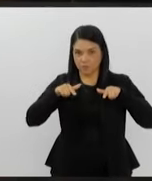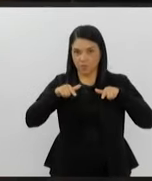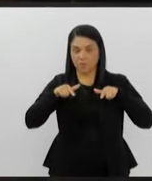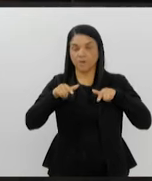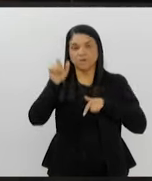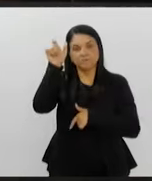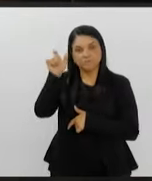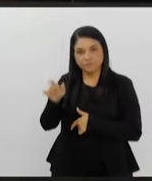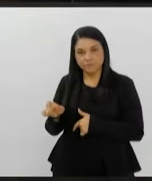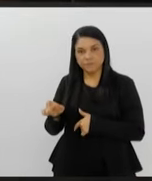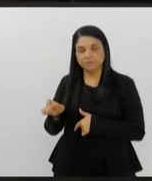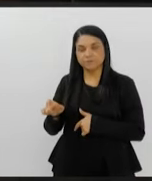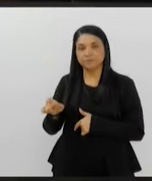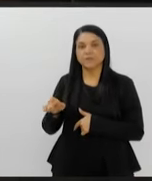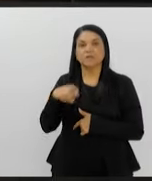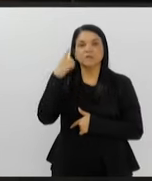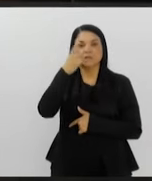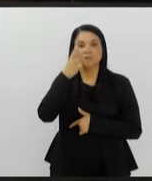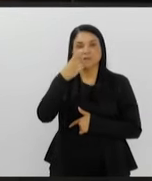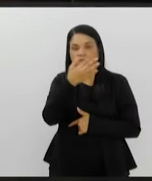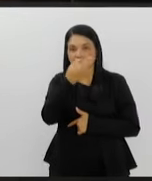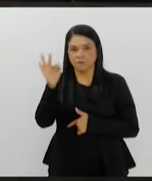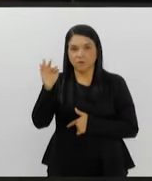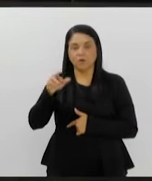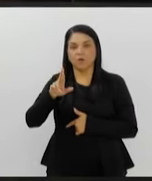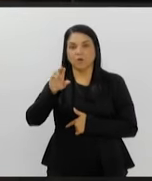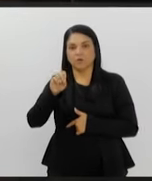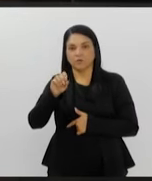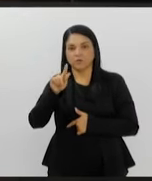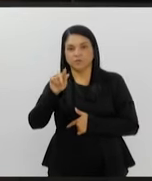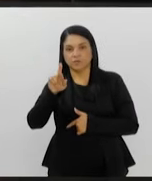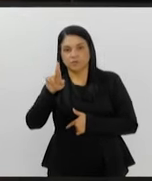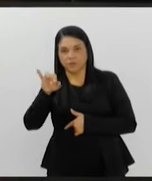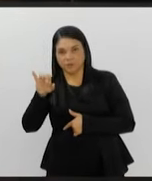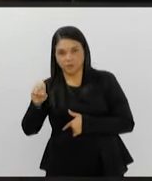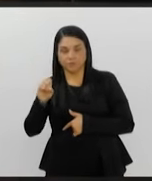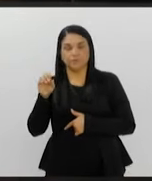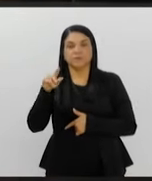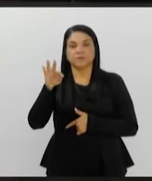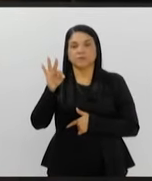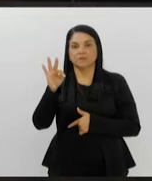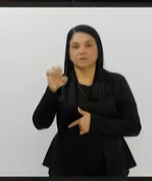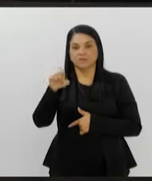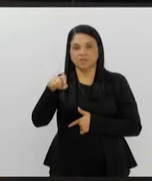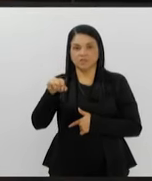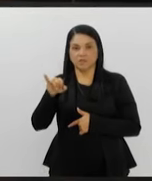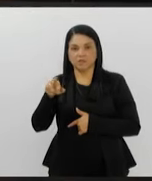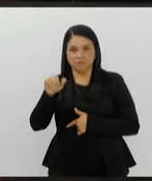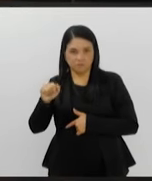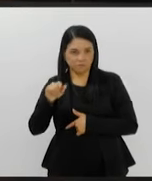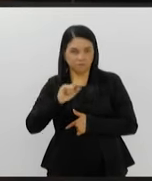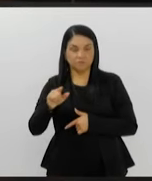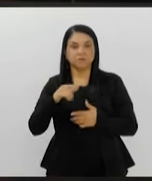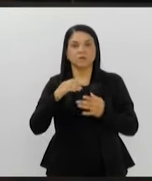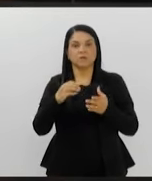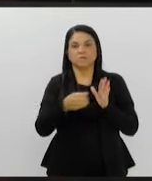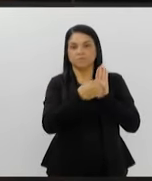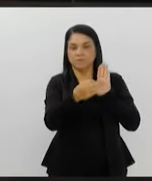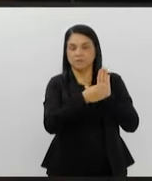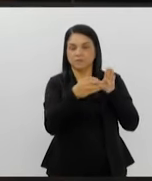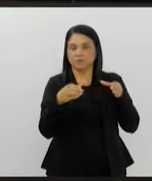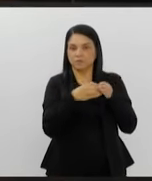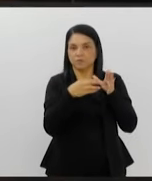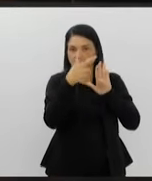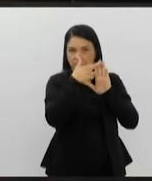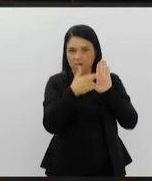ao excelentíssimo senhor deputado federal Rogério Teixeira Júnior, Juninho do Pneu. Parecer da Comissão de Normas